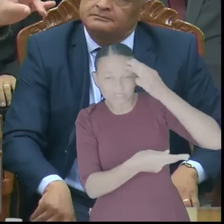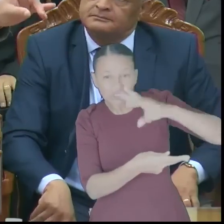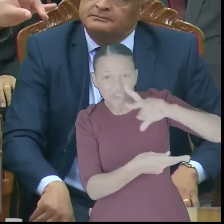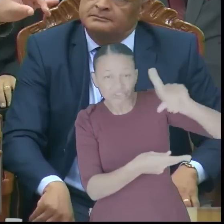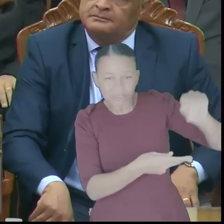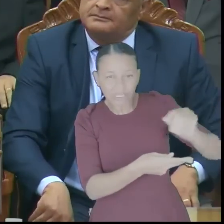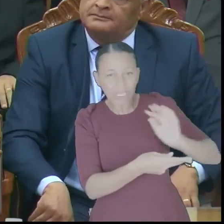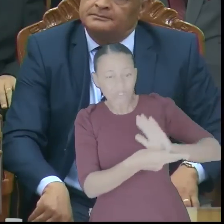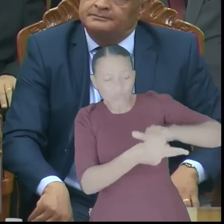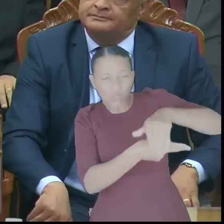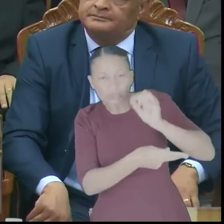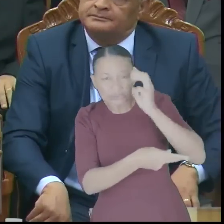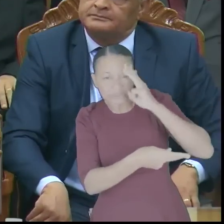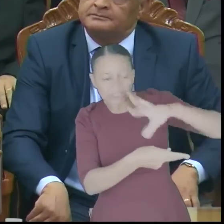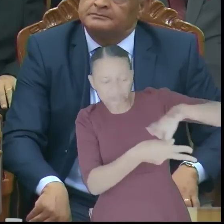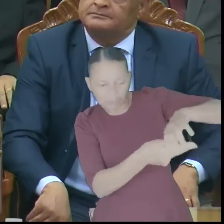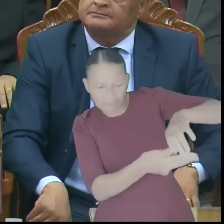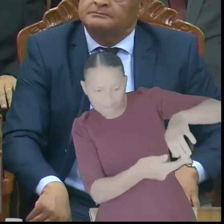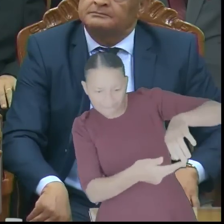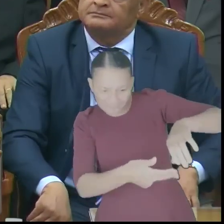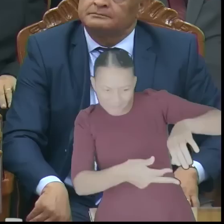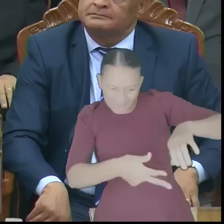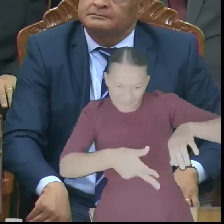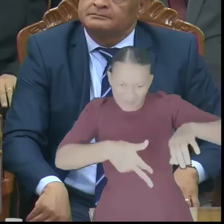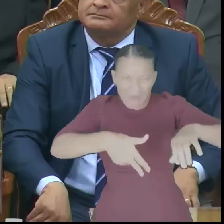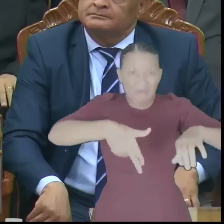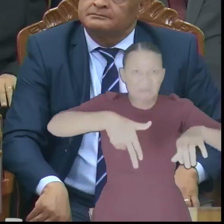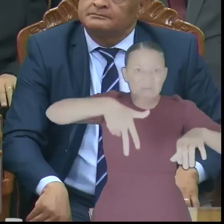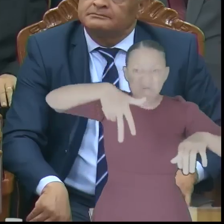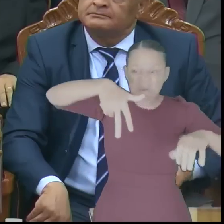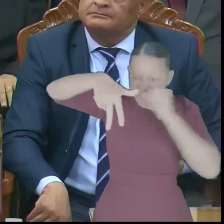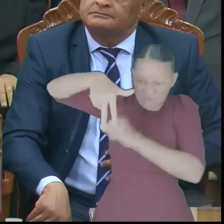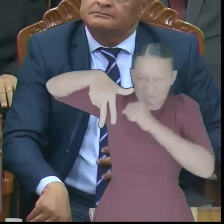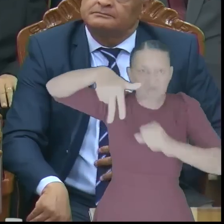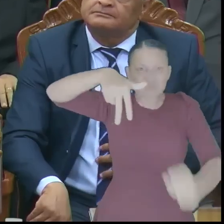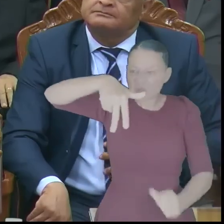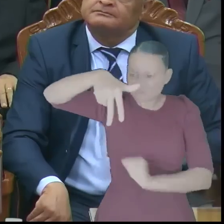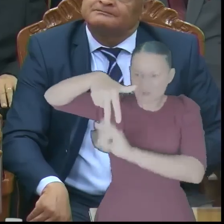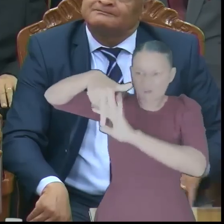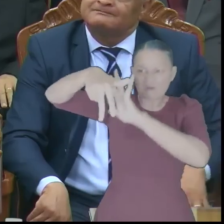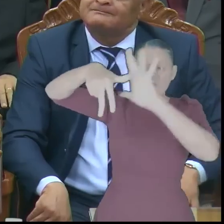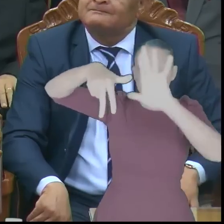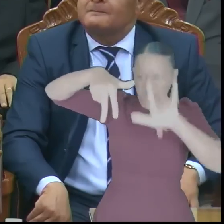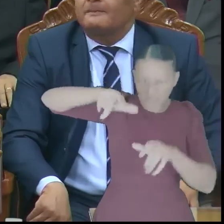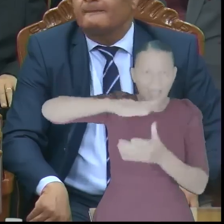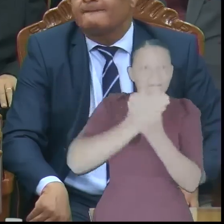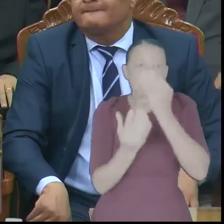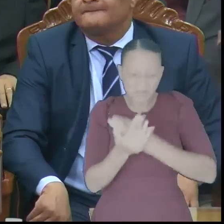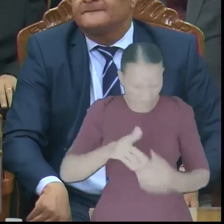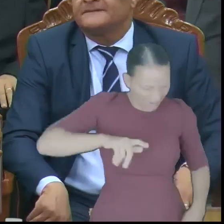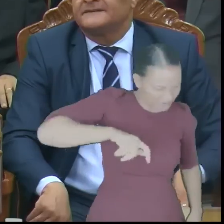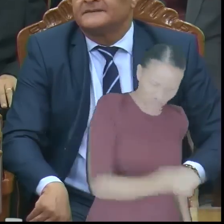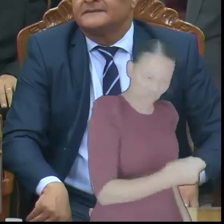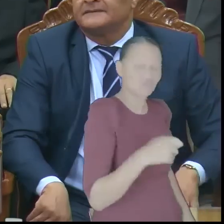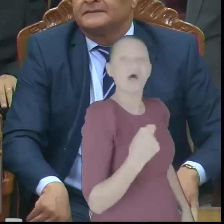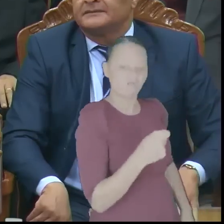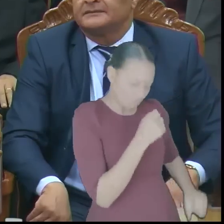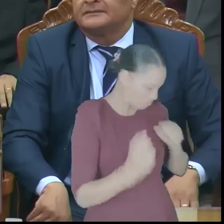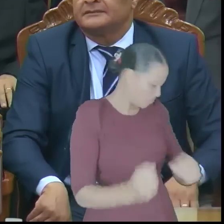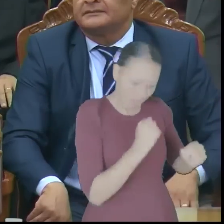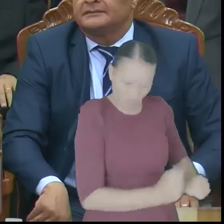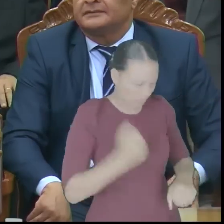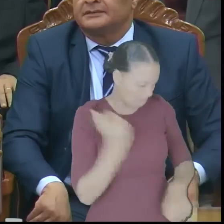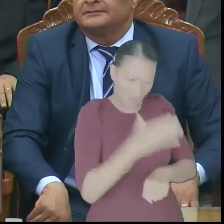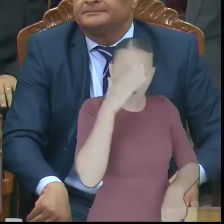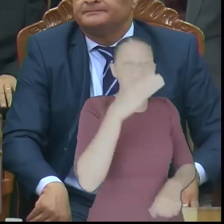que ele surge com poder e grande glória, e nas suas mãos a chave da morte, a chave do inferno.